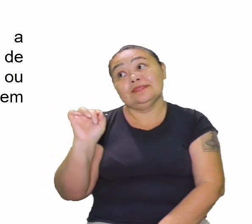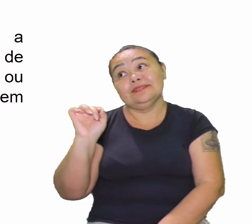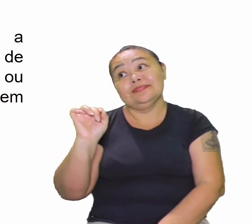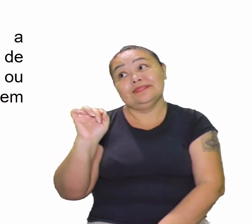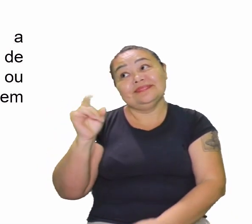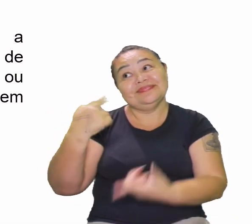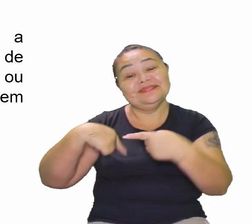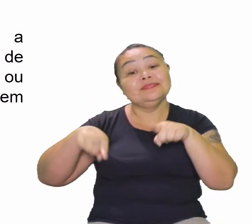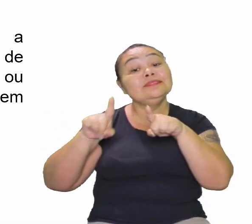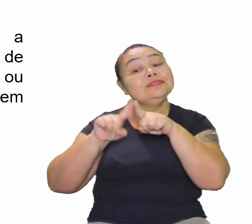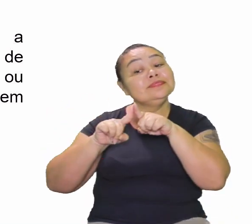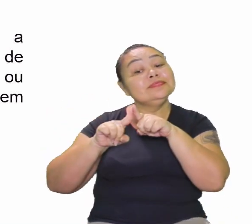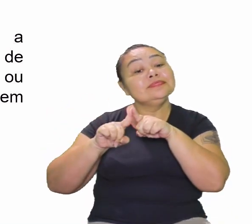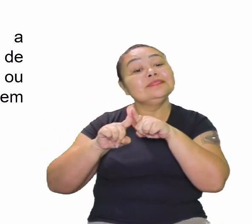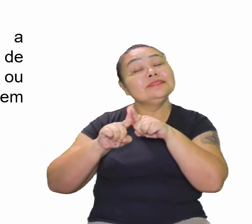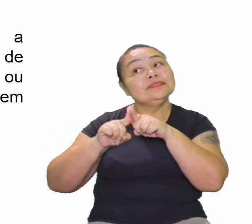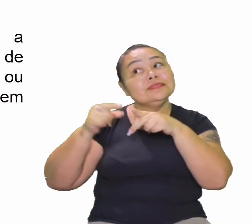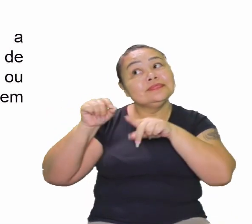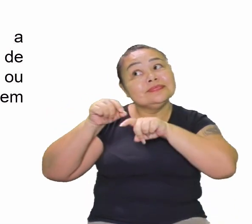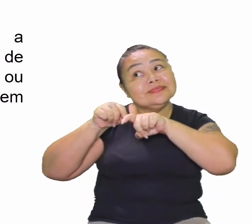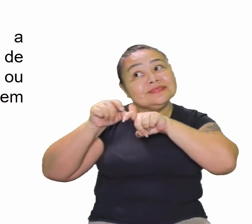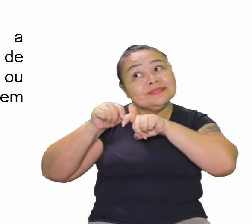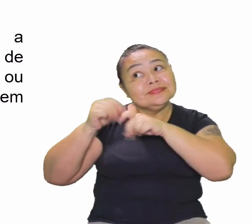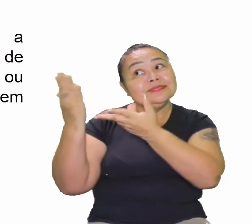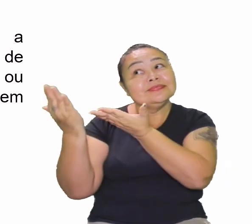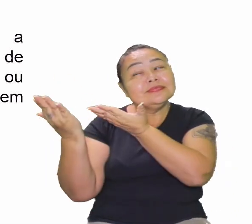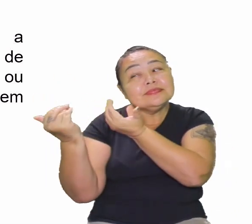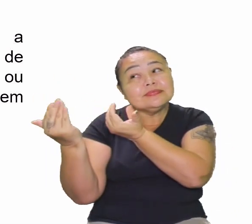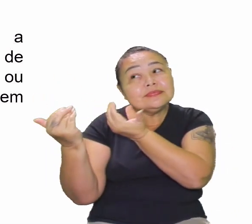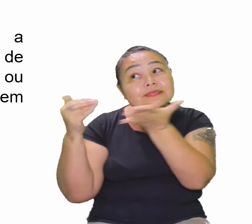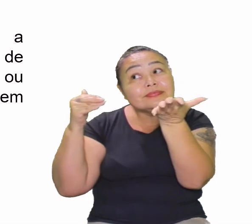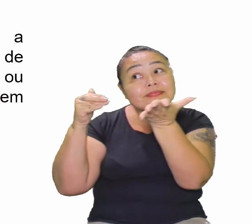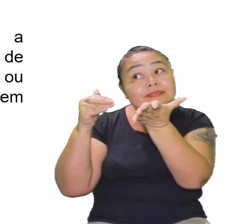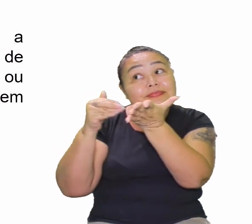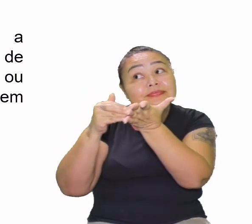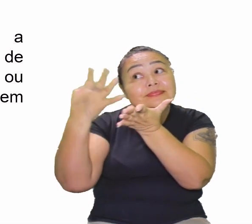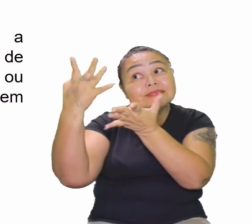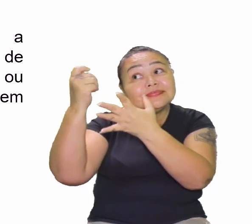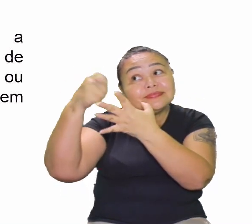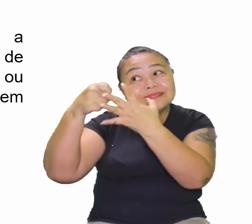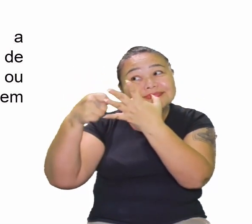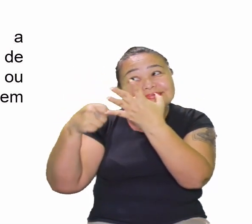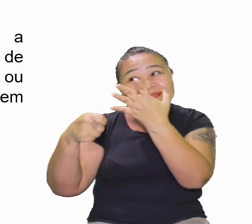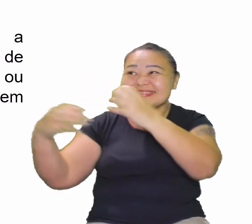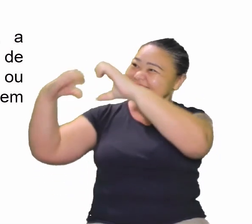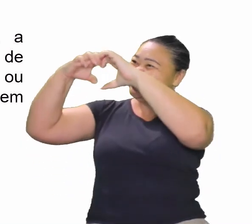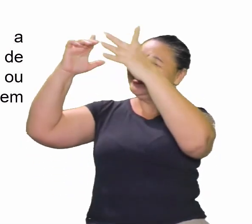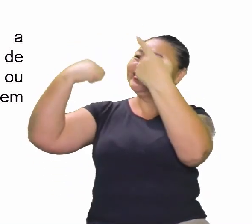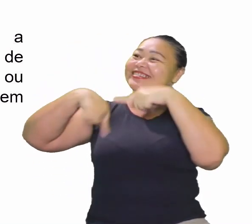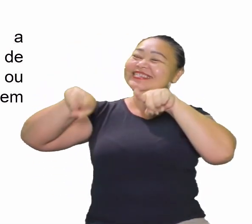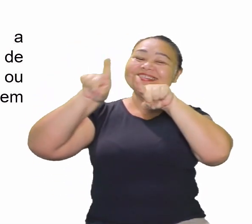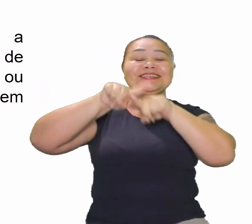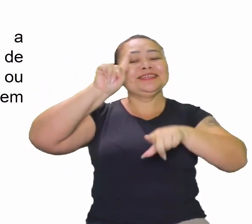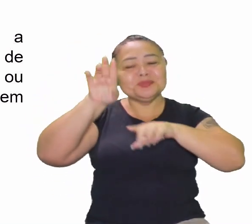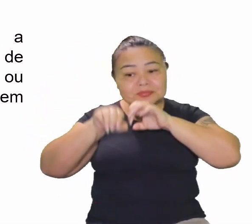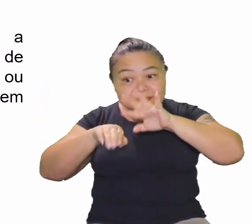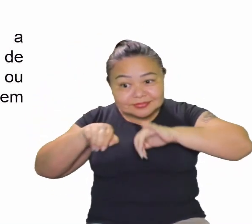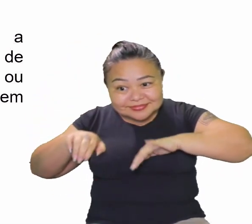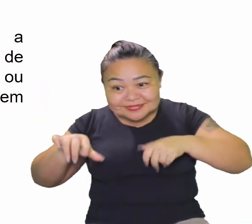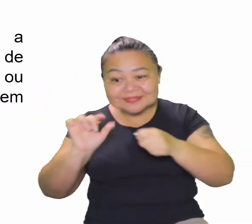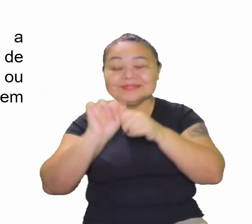maneiras, né? Por exemplo, em formigueiros jovens, de até 4 meses, é possível escavar